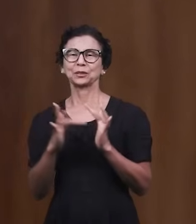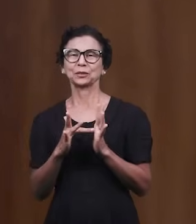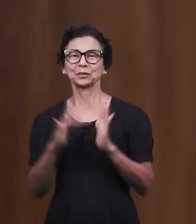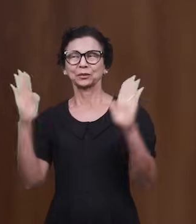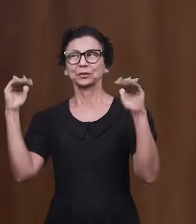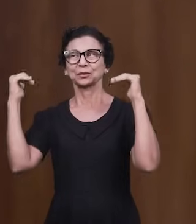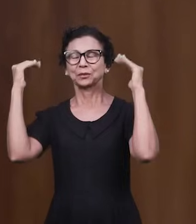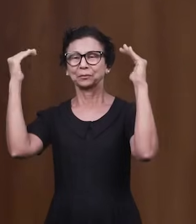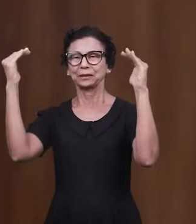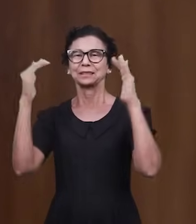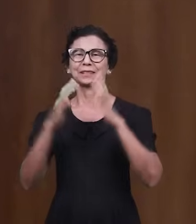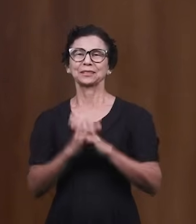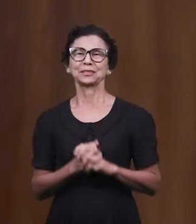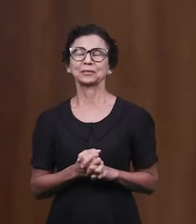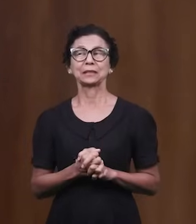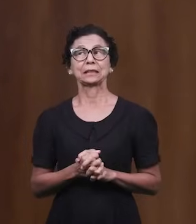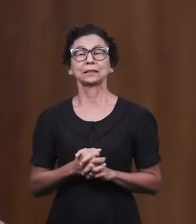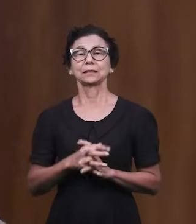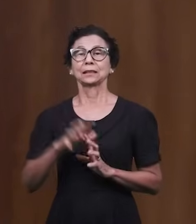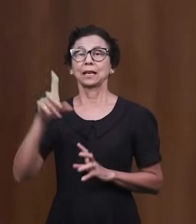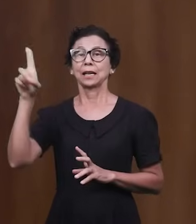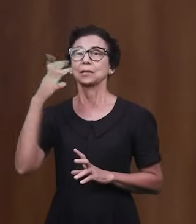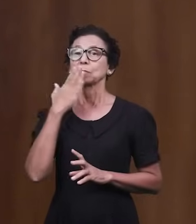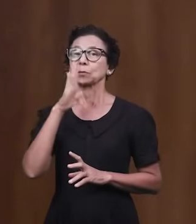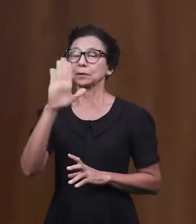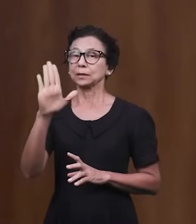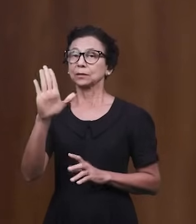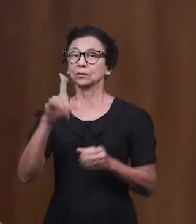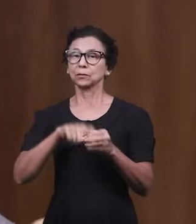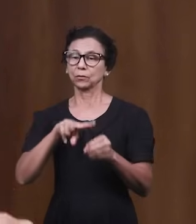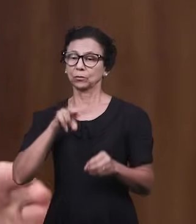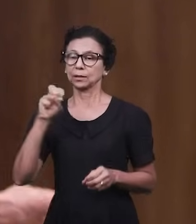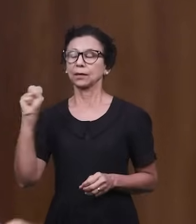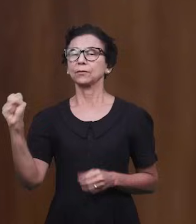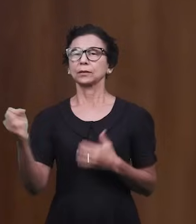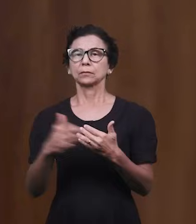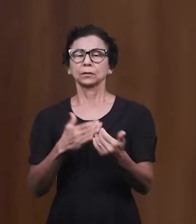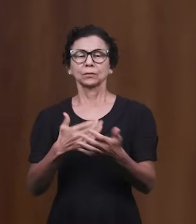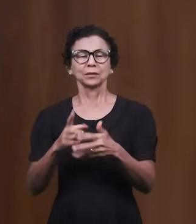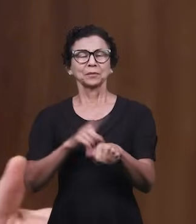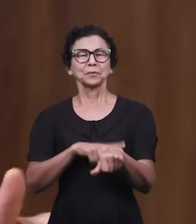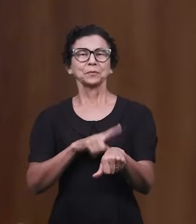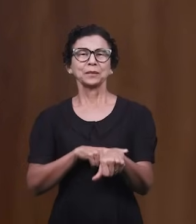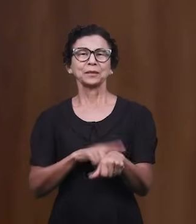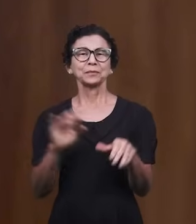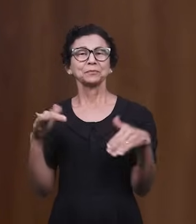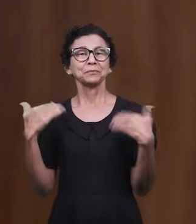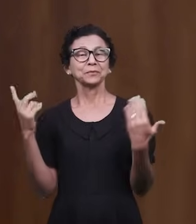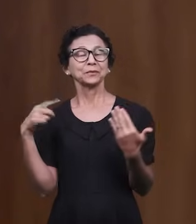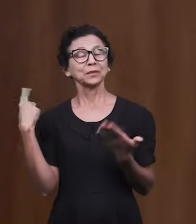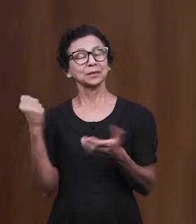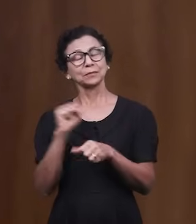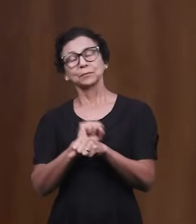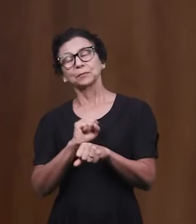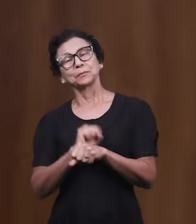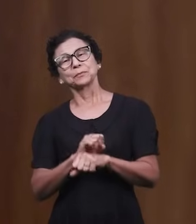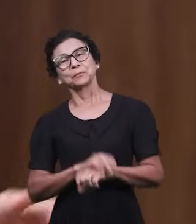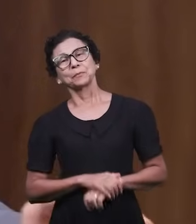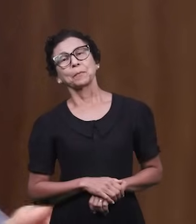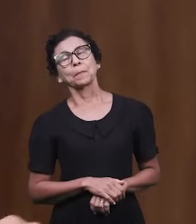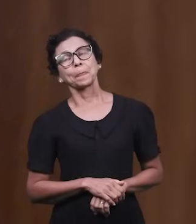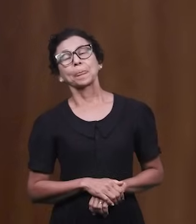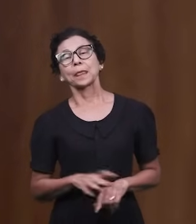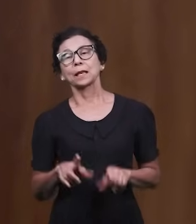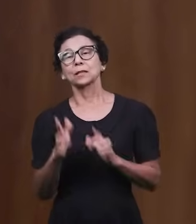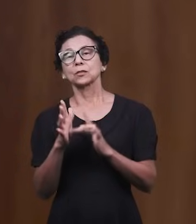nós esperamos, porque ele fez uma promessa, que ele voltaria. A qualquer momento ele estaria de volta. E nós estamos esperando. E ele disse: